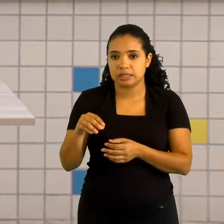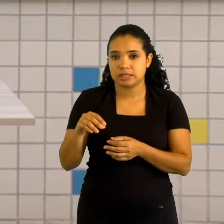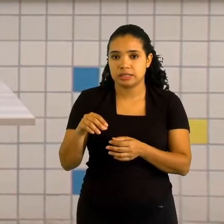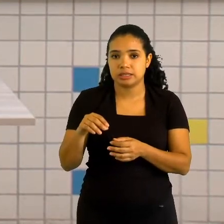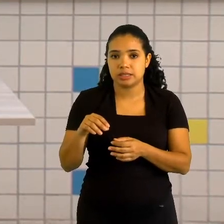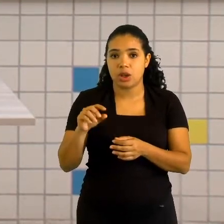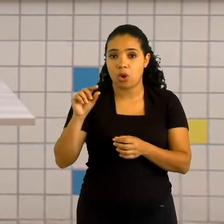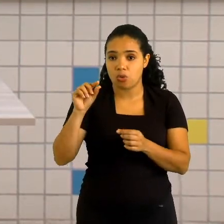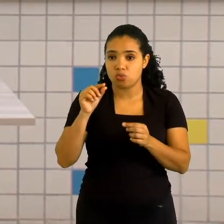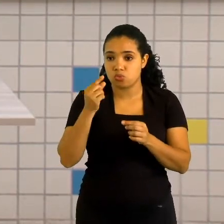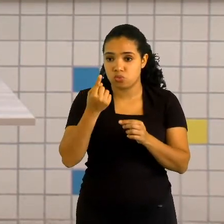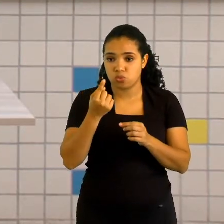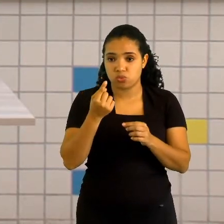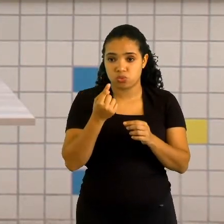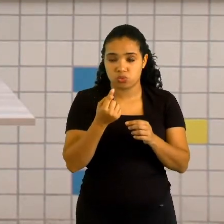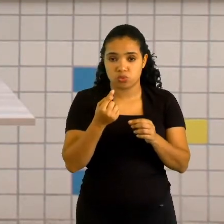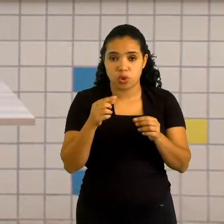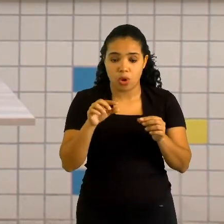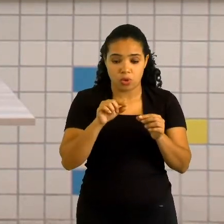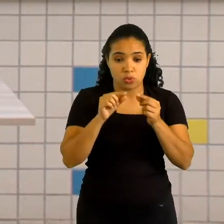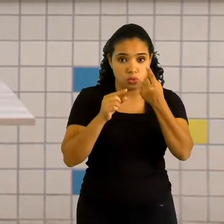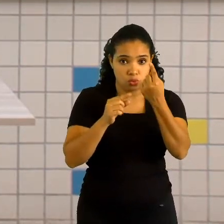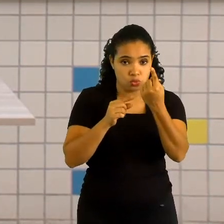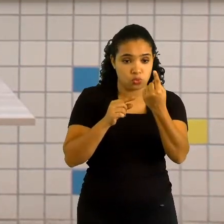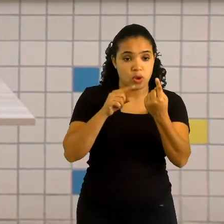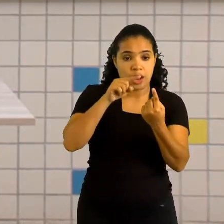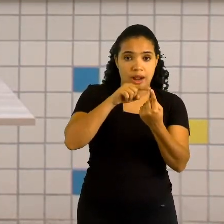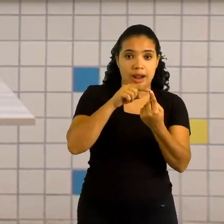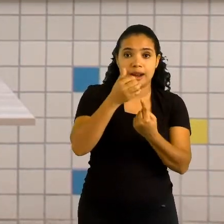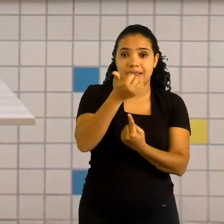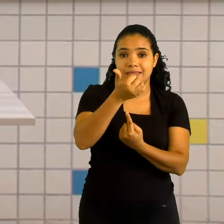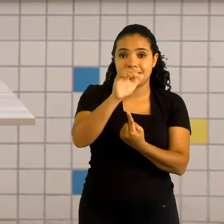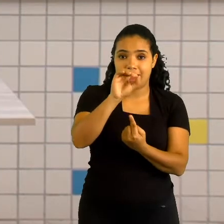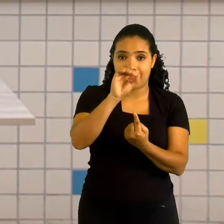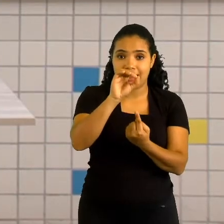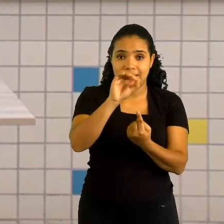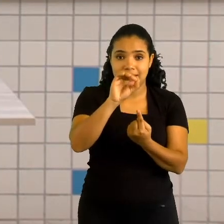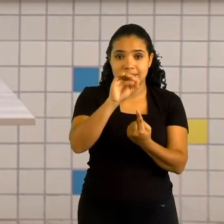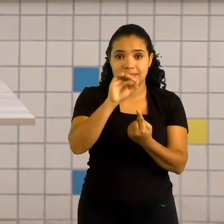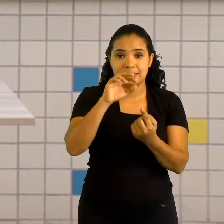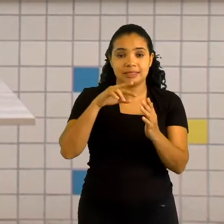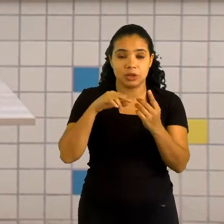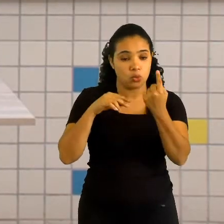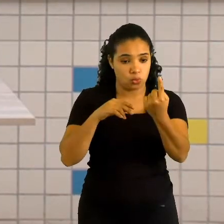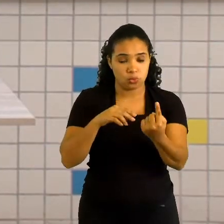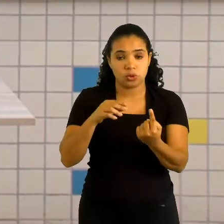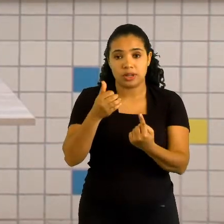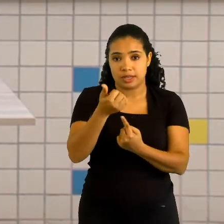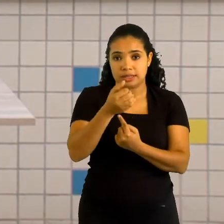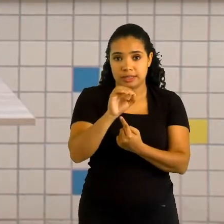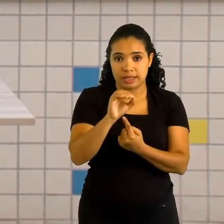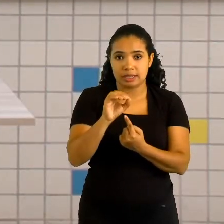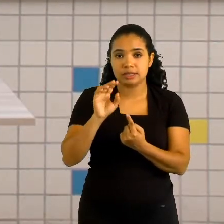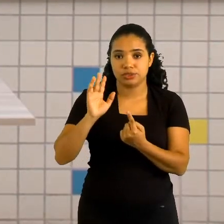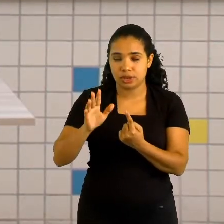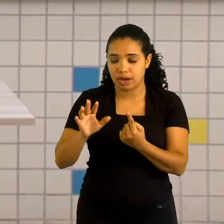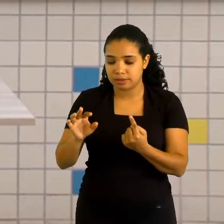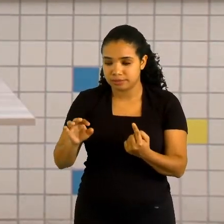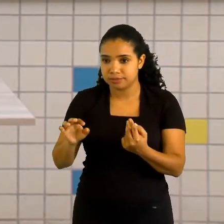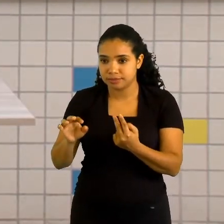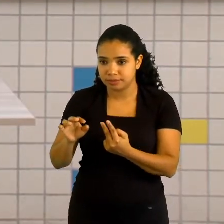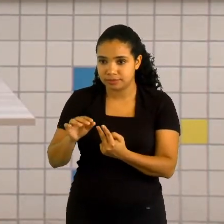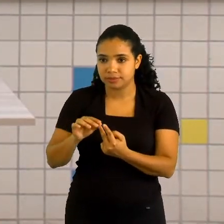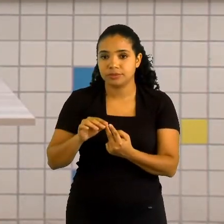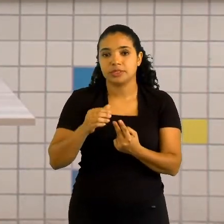saco. Então, uma nesse saco valeria a quantidade de 10 desse saco que ele já tinha completado, né? E assim ele ia,